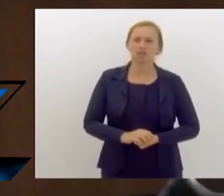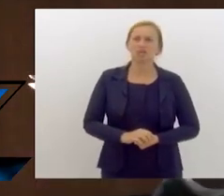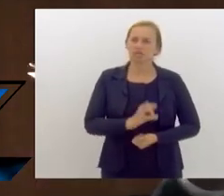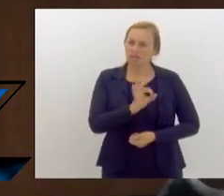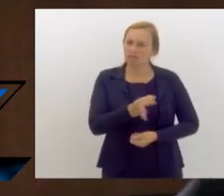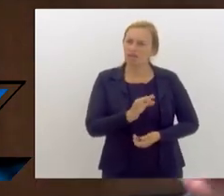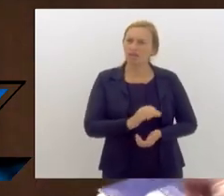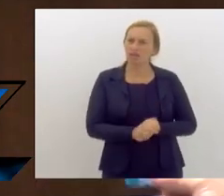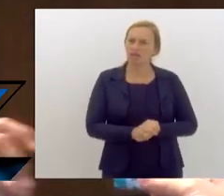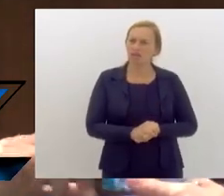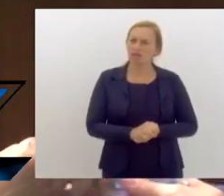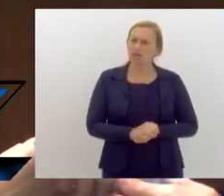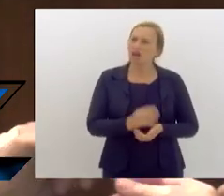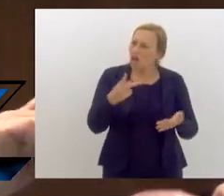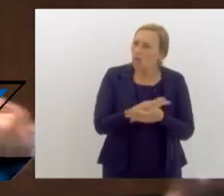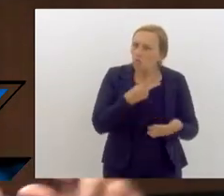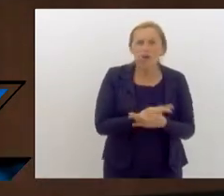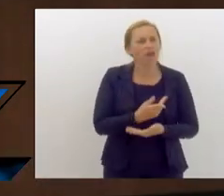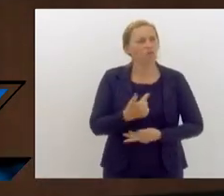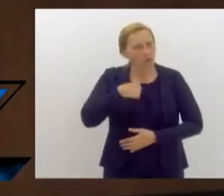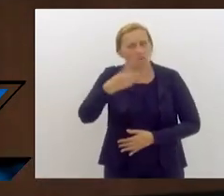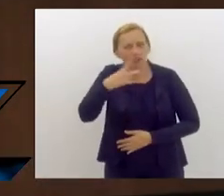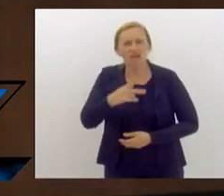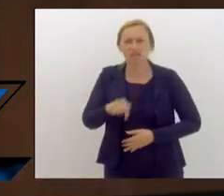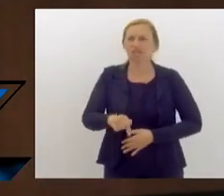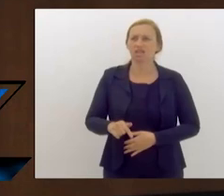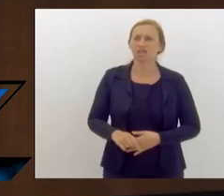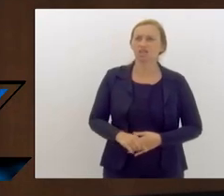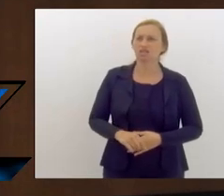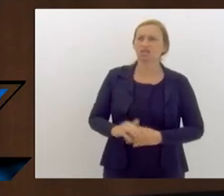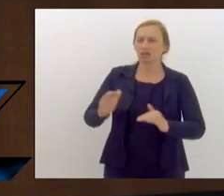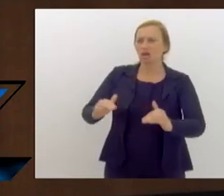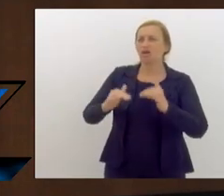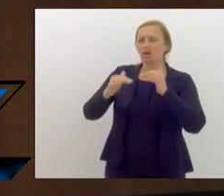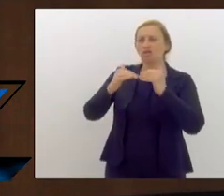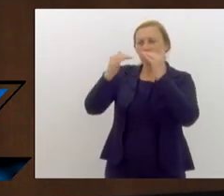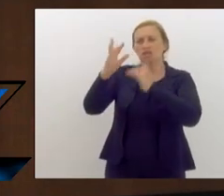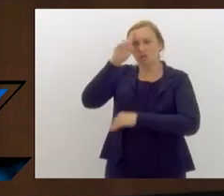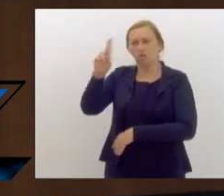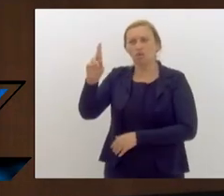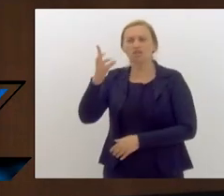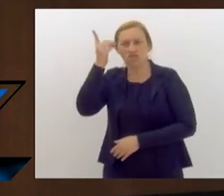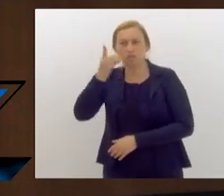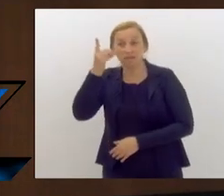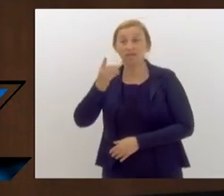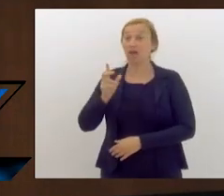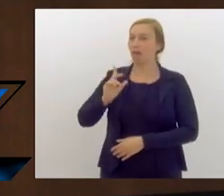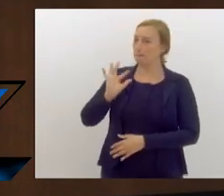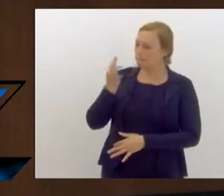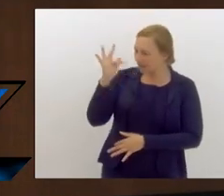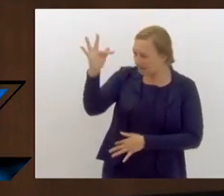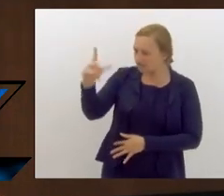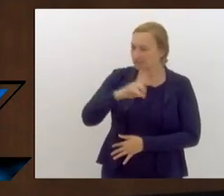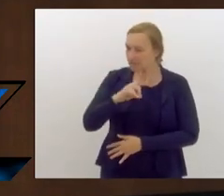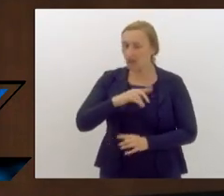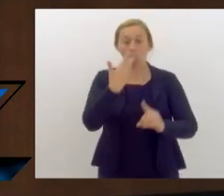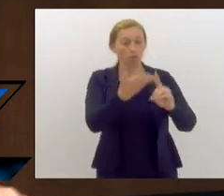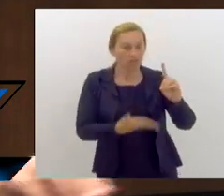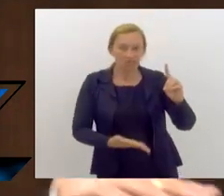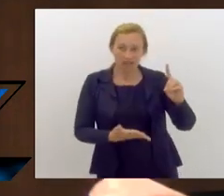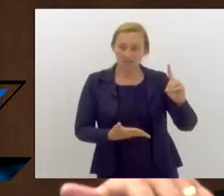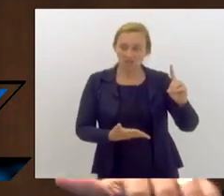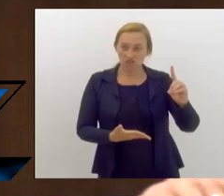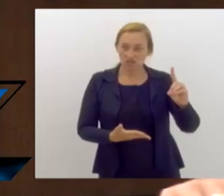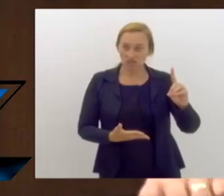regimental Mas é uma covardia e faço aqui olha vossa excelências poderão terem muito breve uma homenagem que